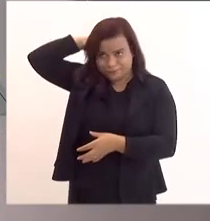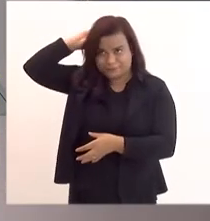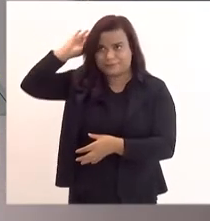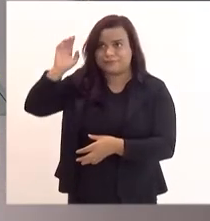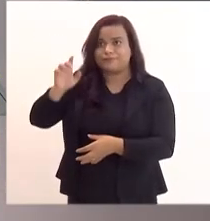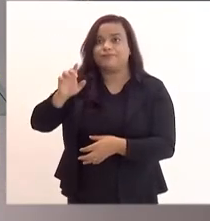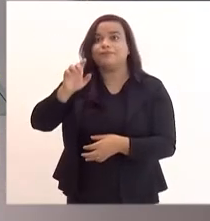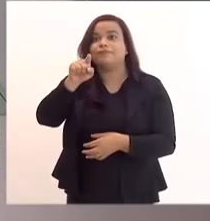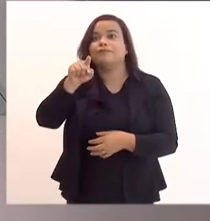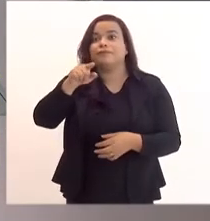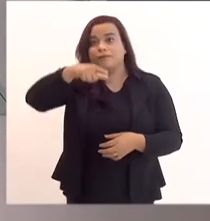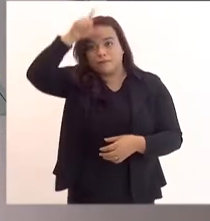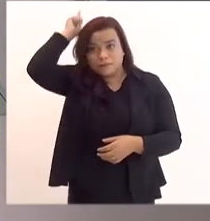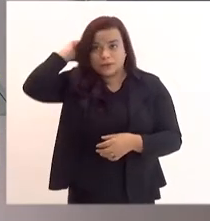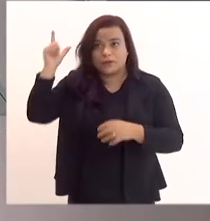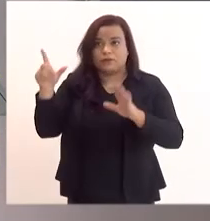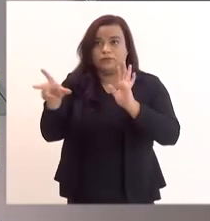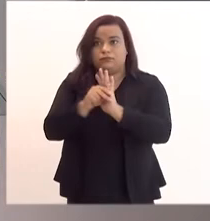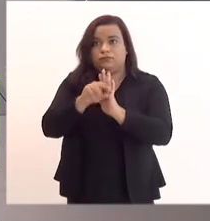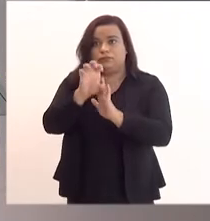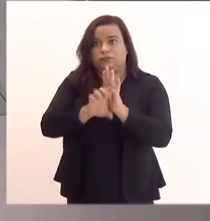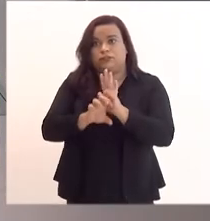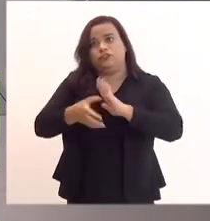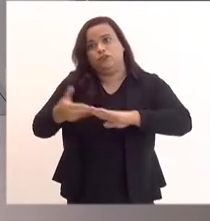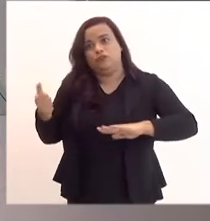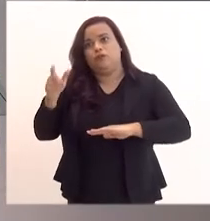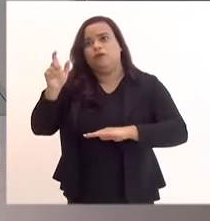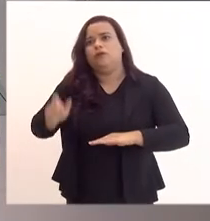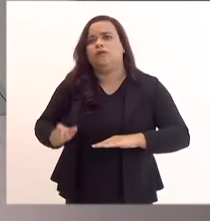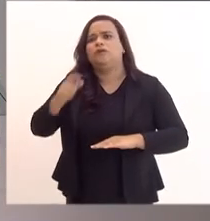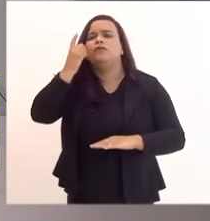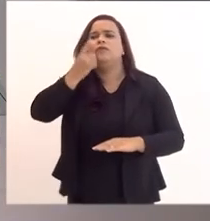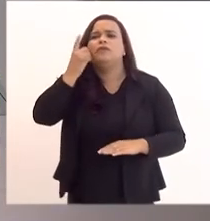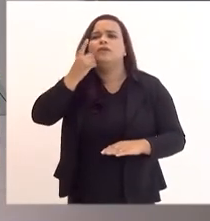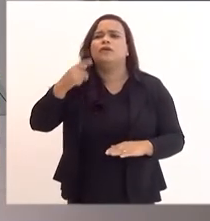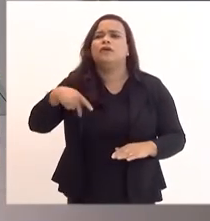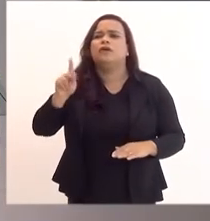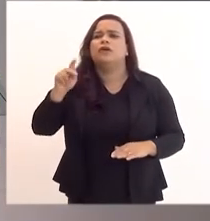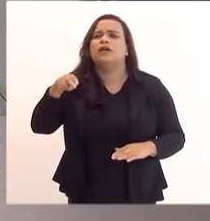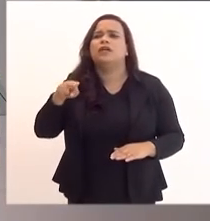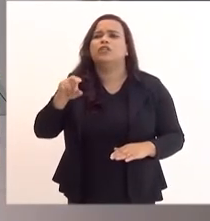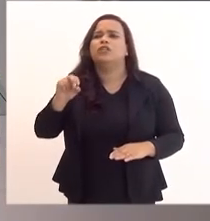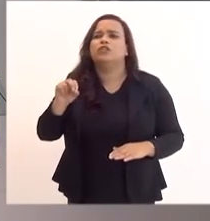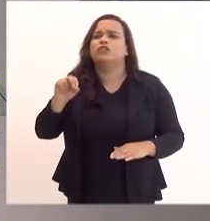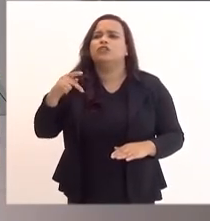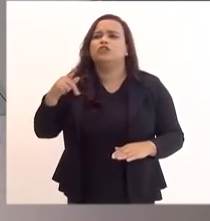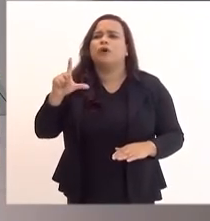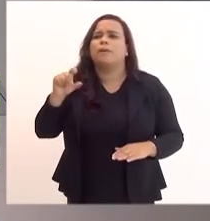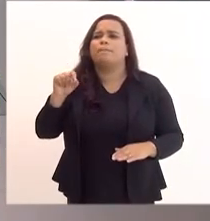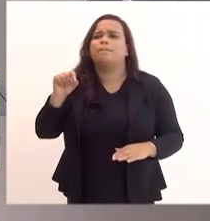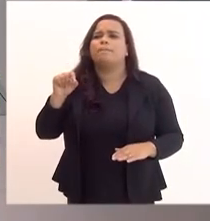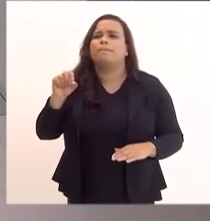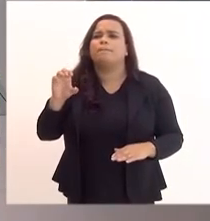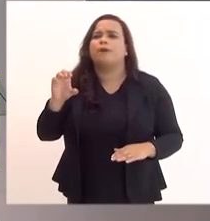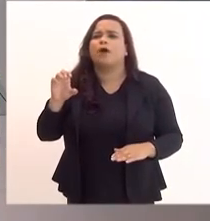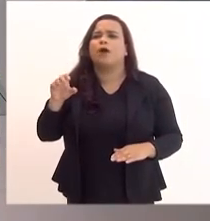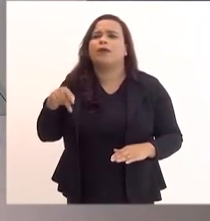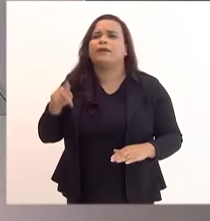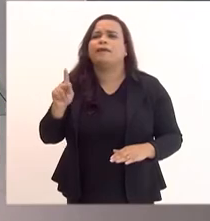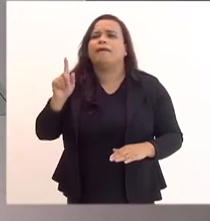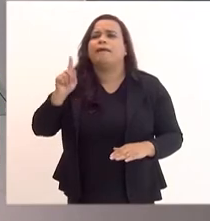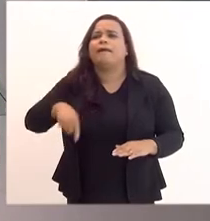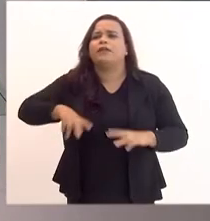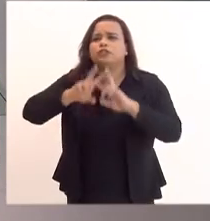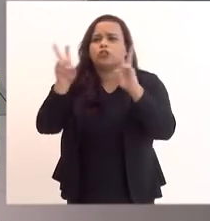fez. Era do Quinoploc. É do Quinoploc. Porque nós não tínhamos. Não foi sobre os bombeiros, não. Foi sobre o incêndio. É sobre o incêndio. O Amorim participou. Não é bombeiro.